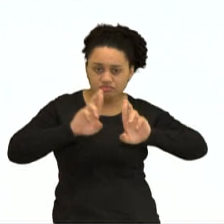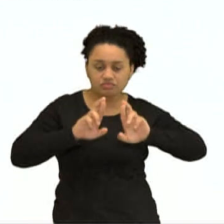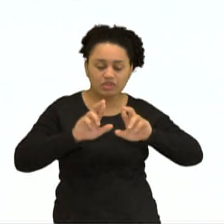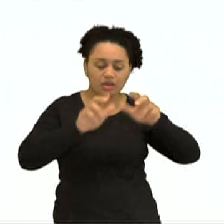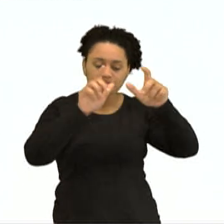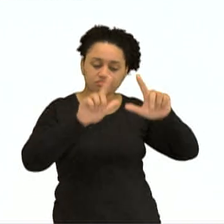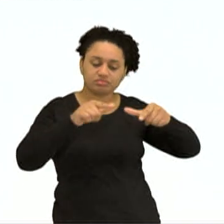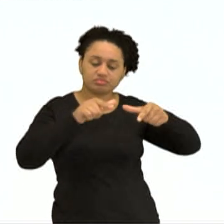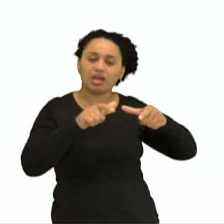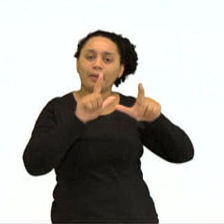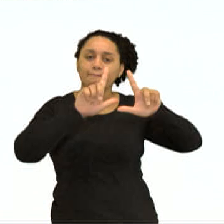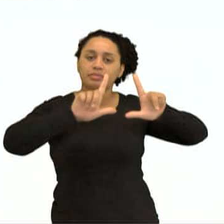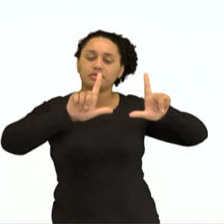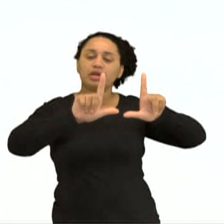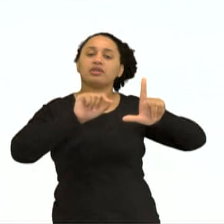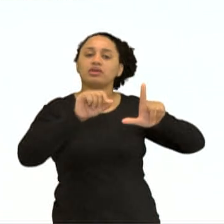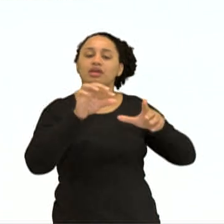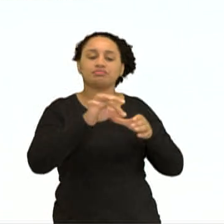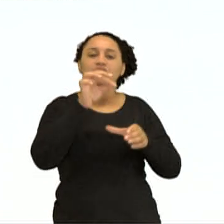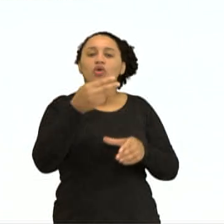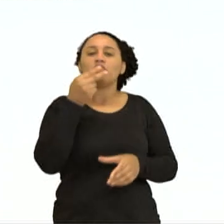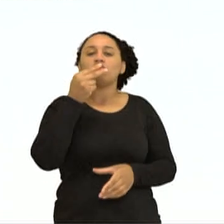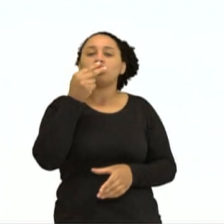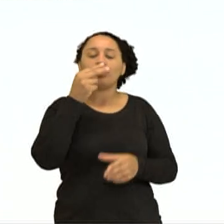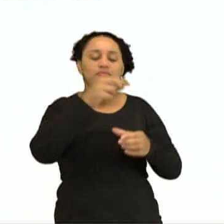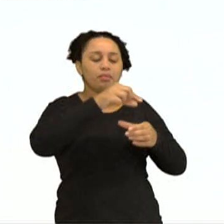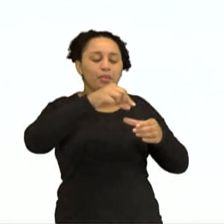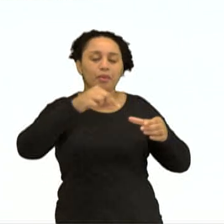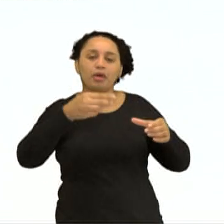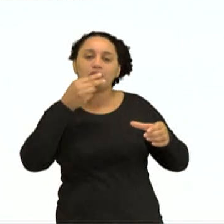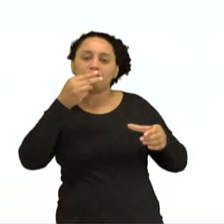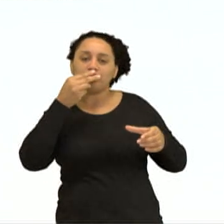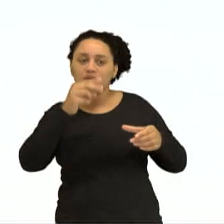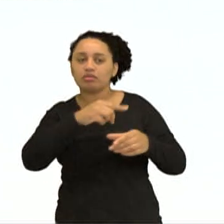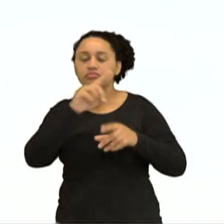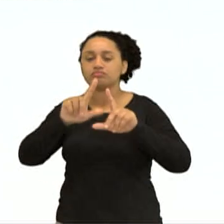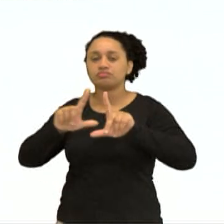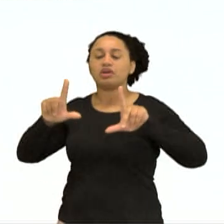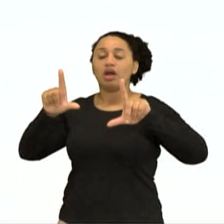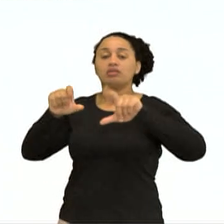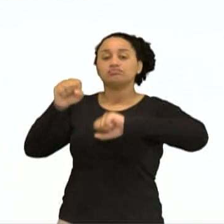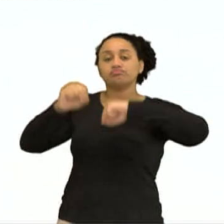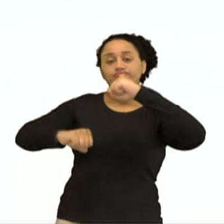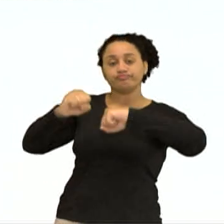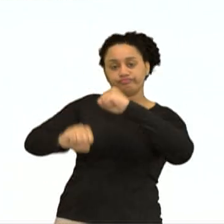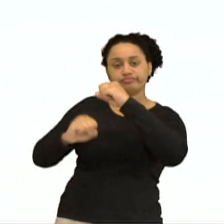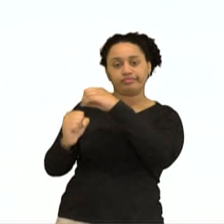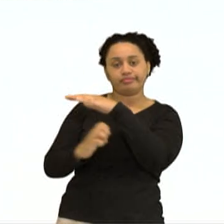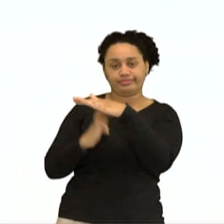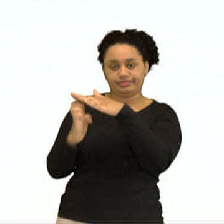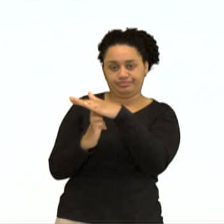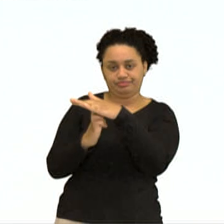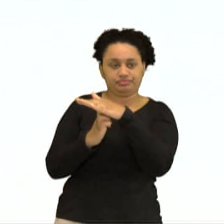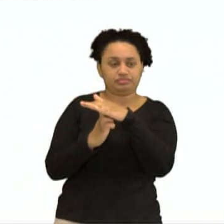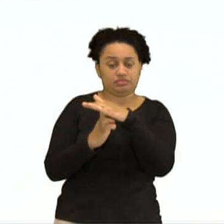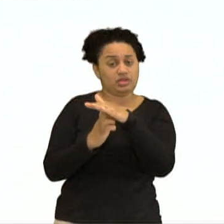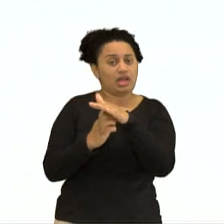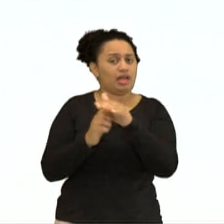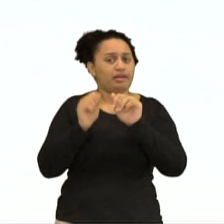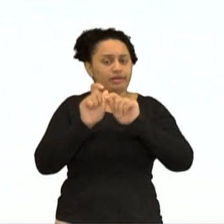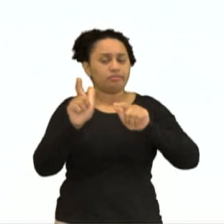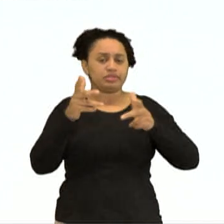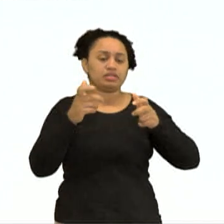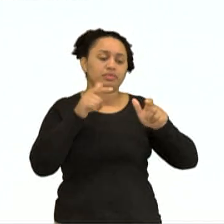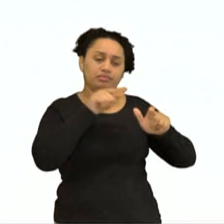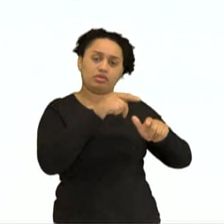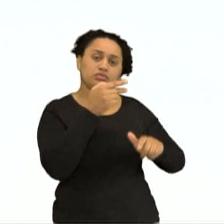não preciso ir muito longe para que a gente possa analisar que ambas as ações, tanto o tabagismo